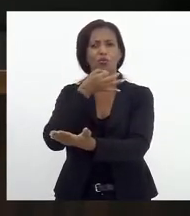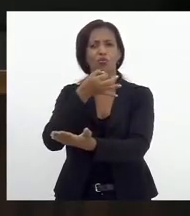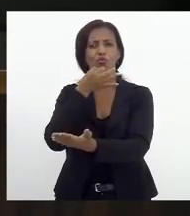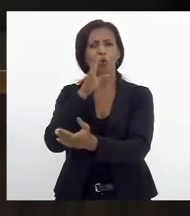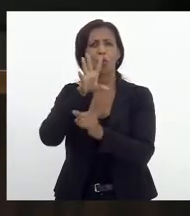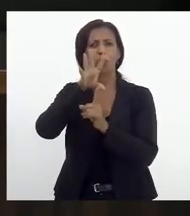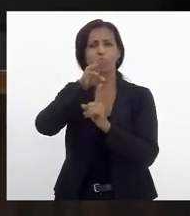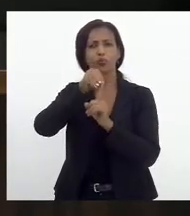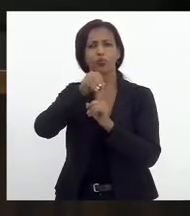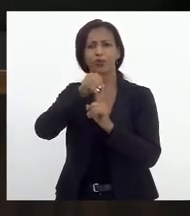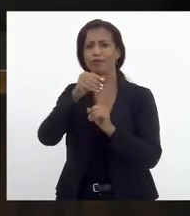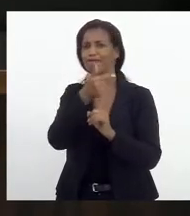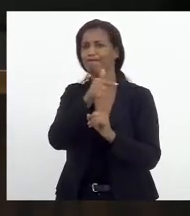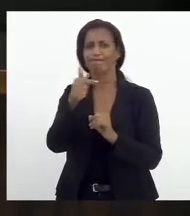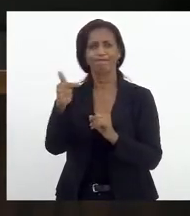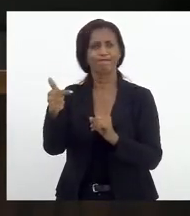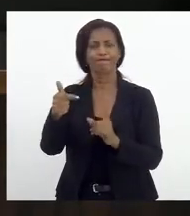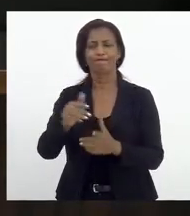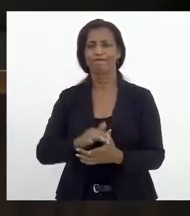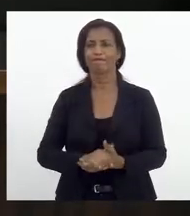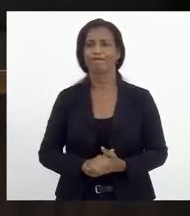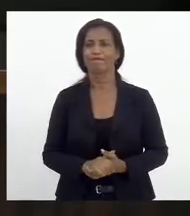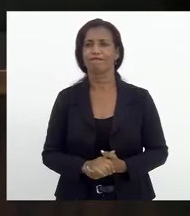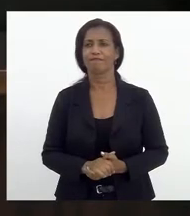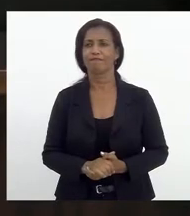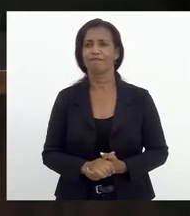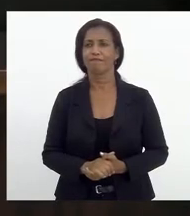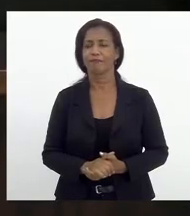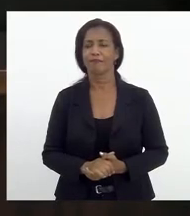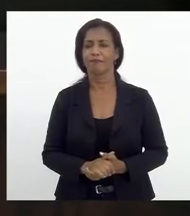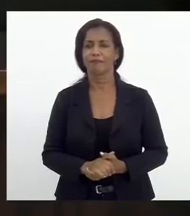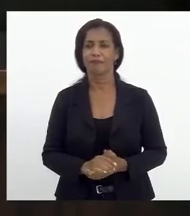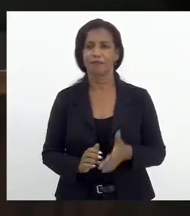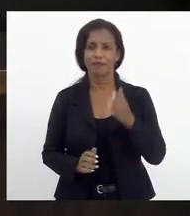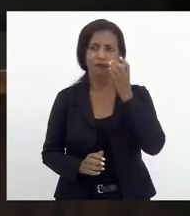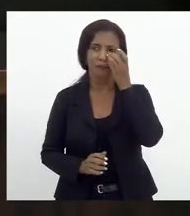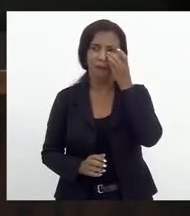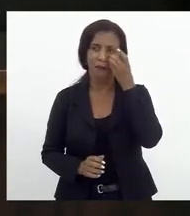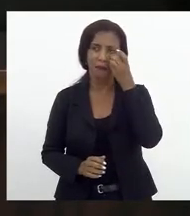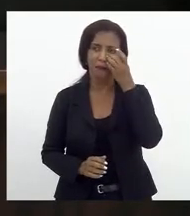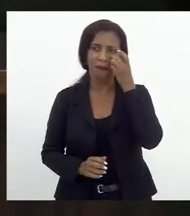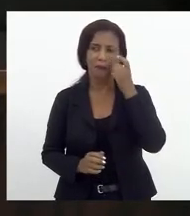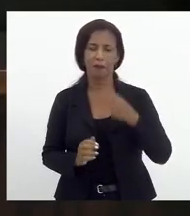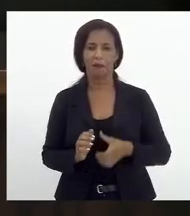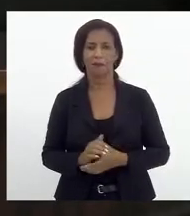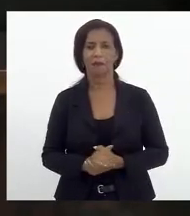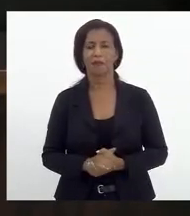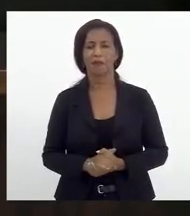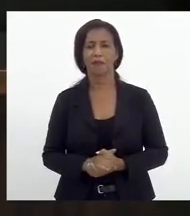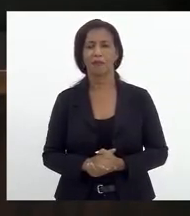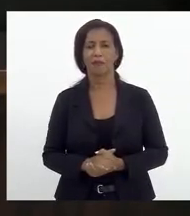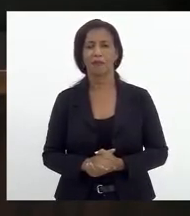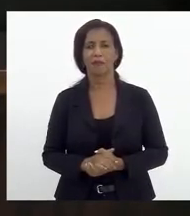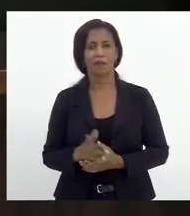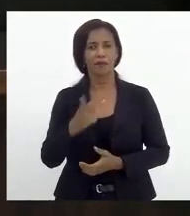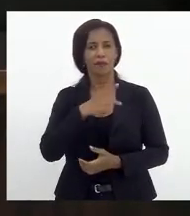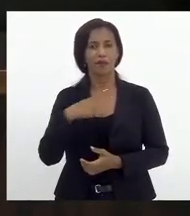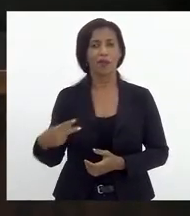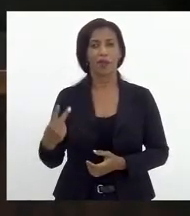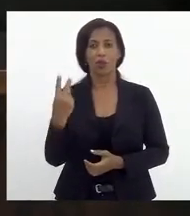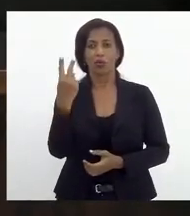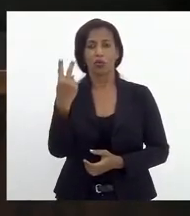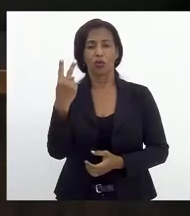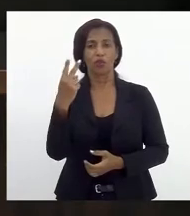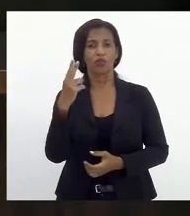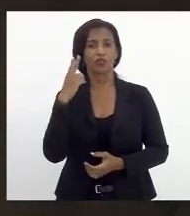sem. Avisa aí, Marquinhos. Senhor presidente, pela ordem, apenas fazer aqui um registro de dois